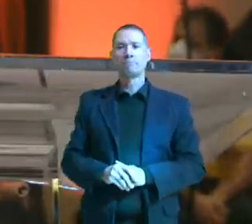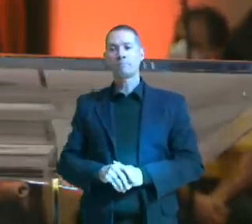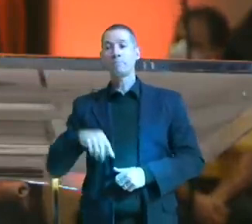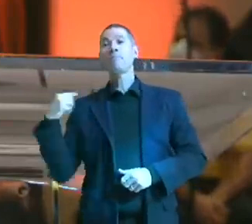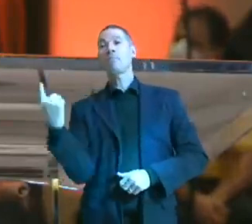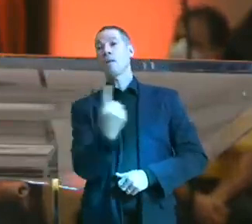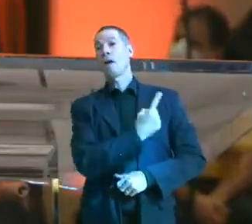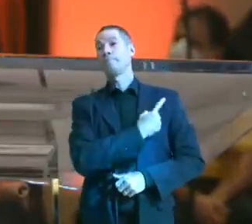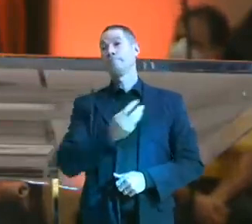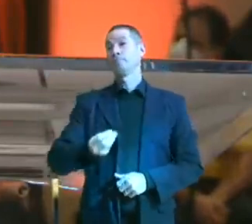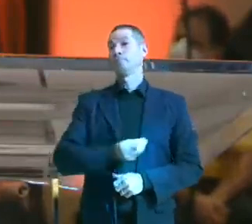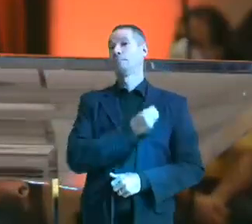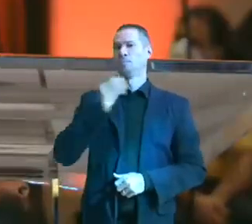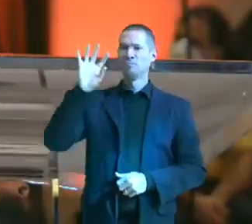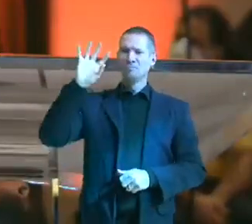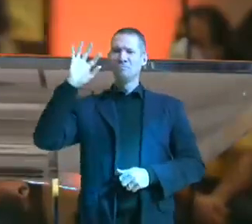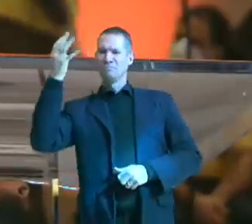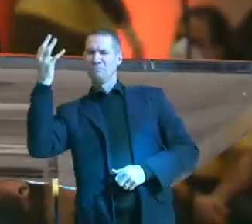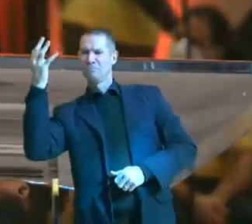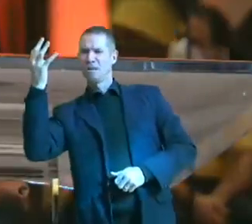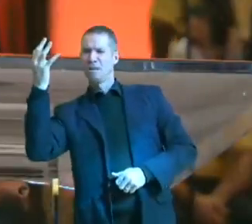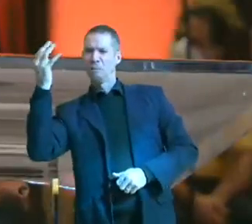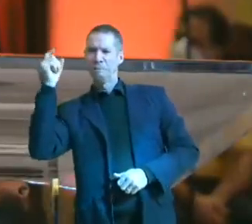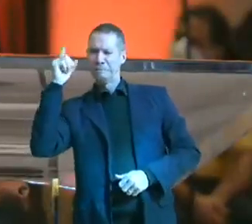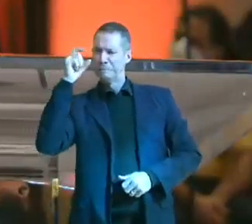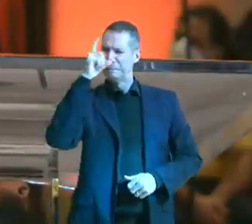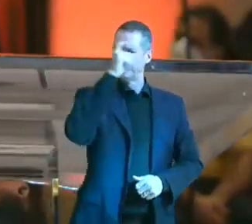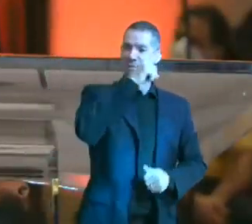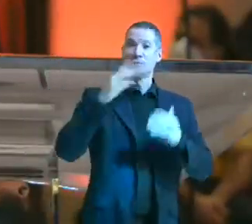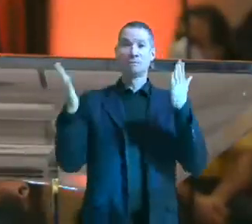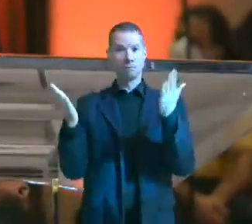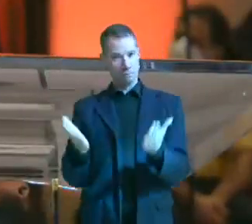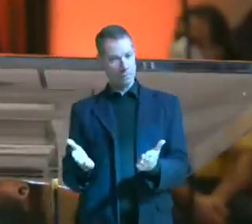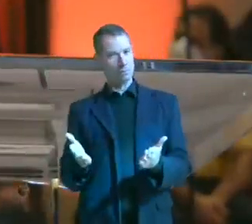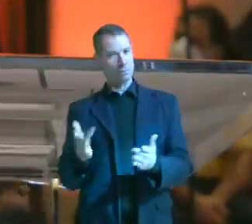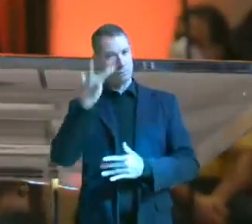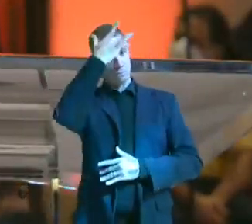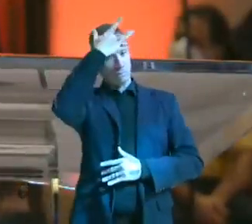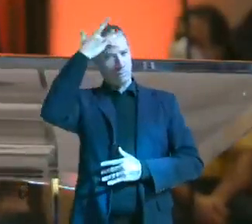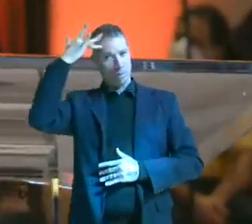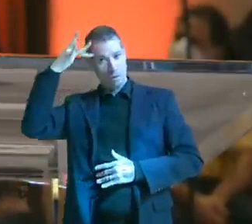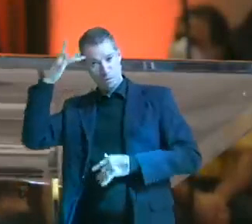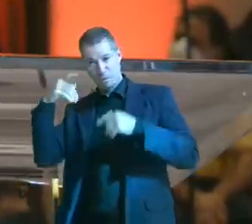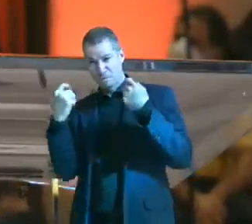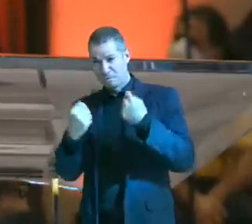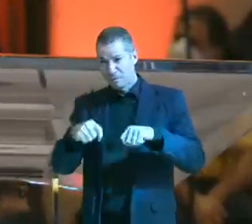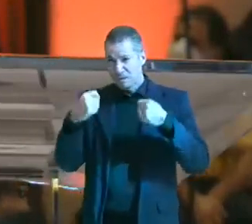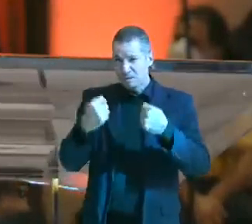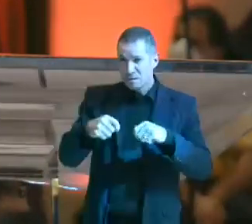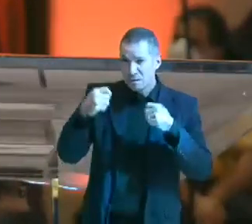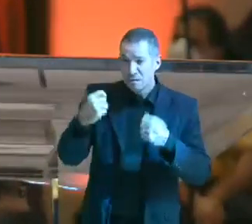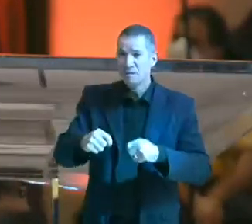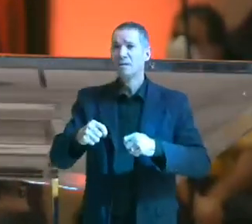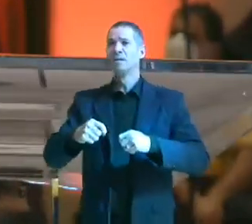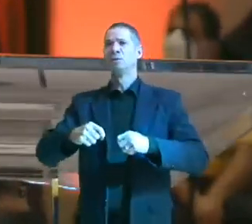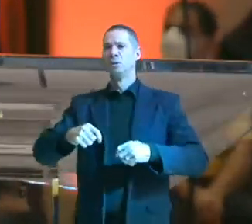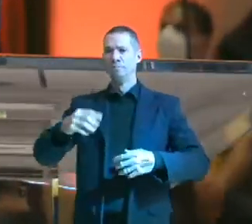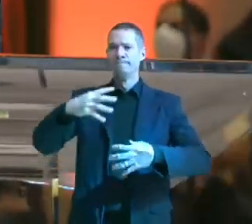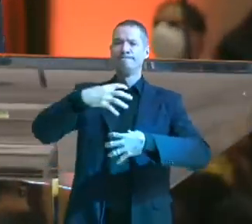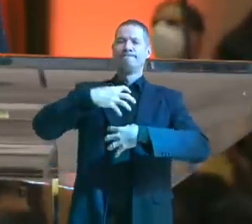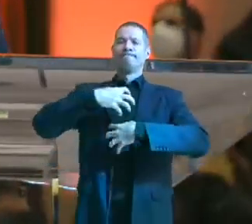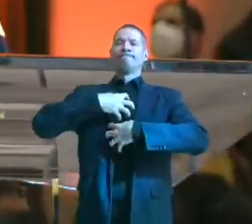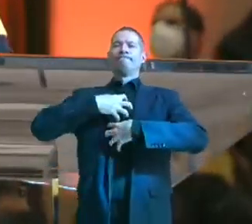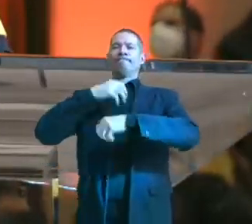A gente vive uma situação tão difícil hoje, pessoas precisando de uma palavra de